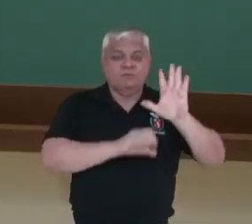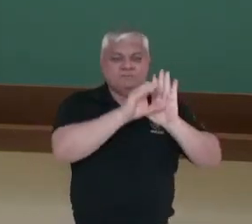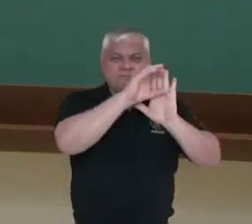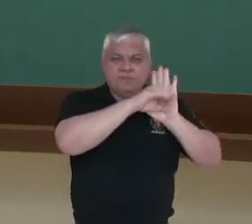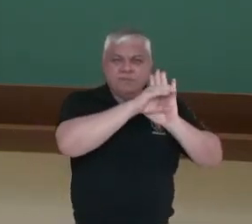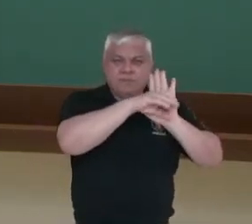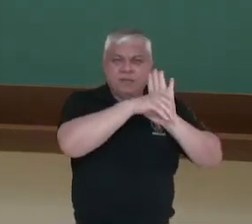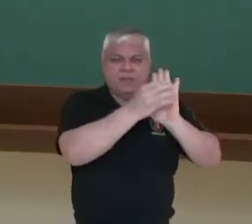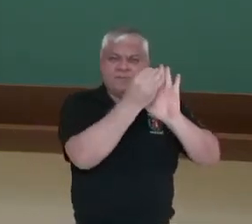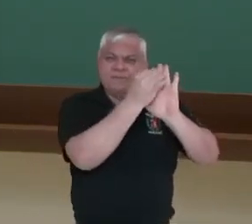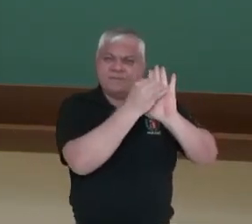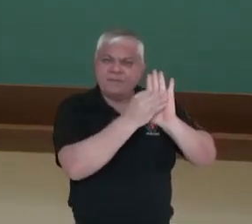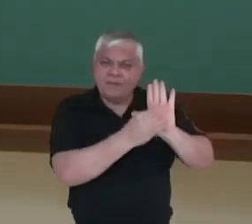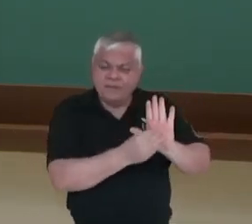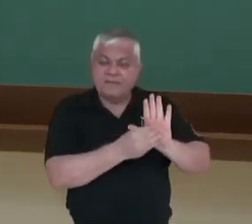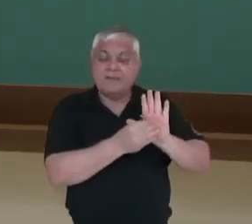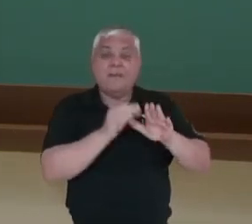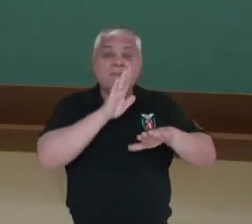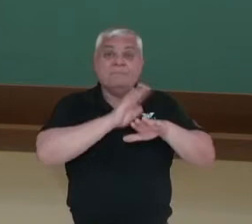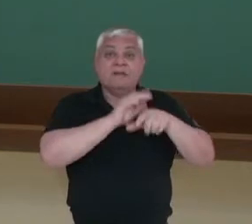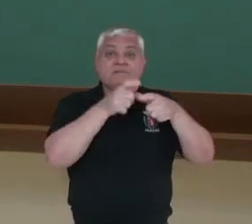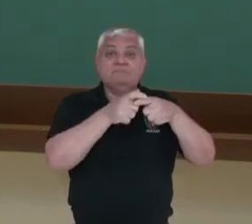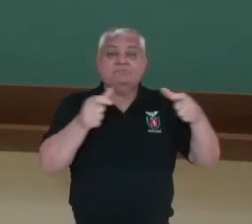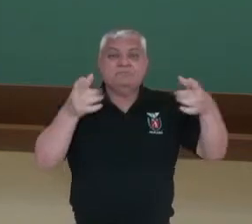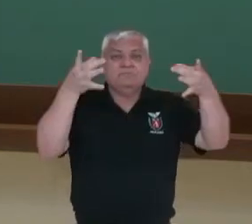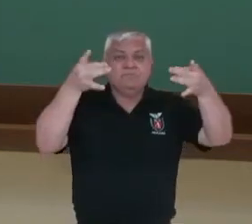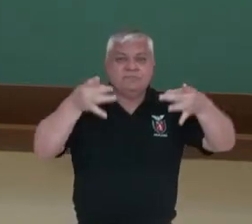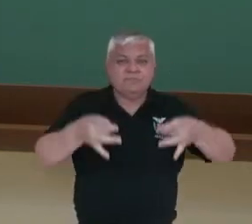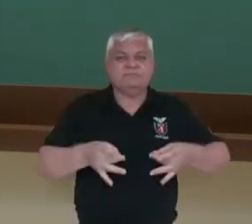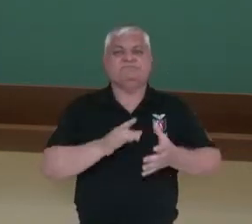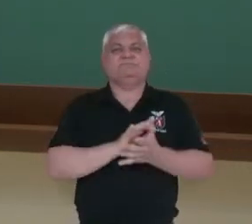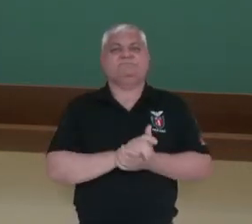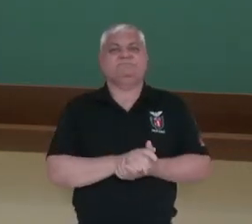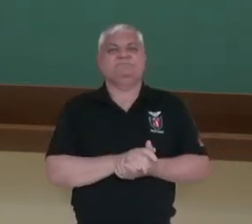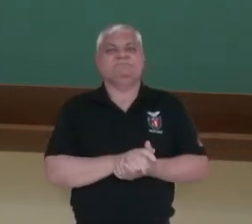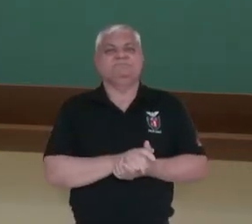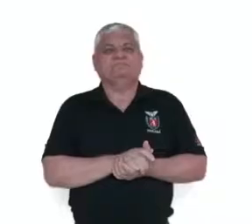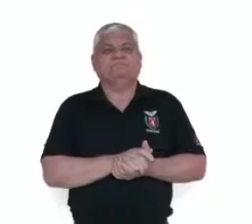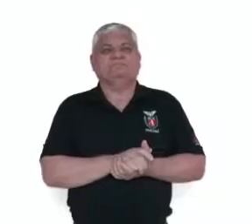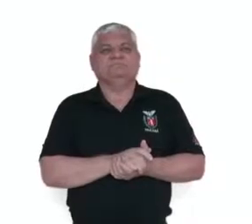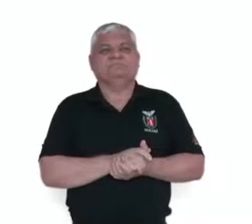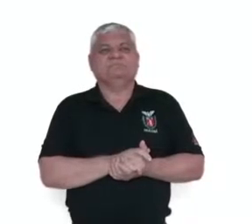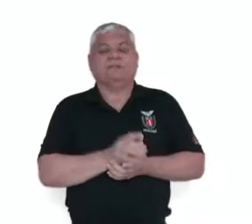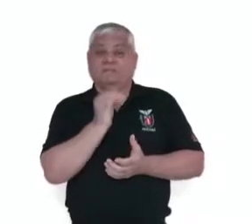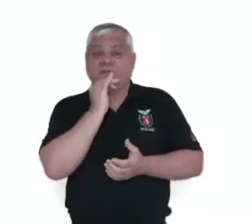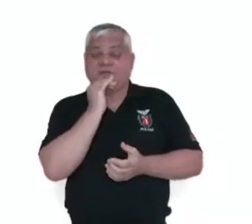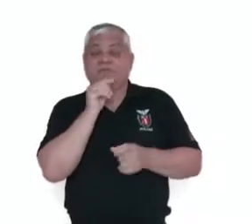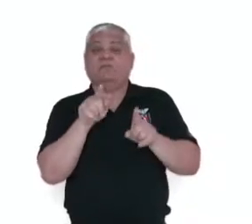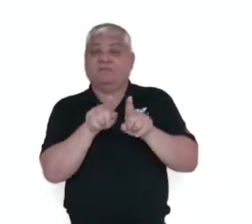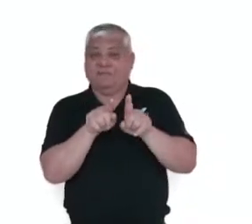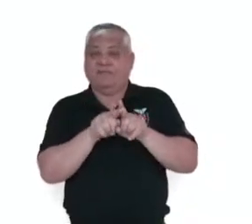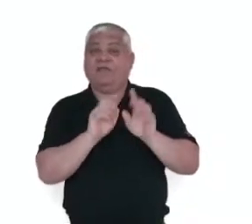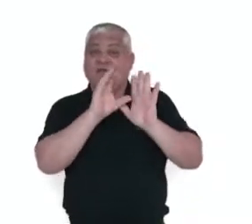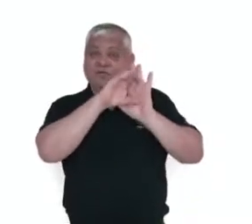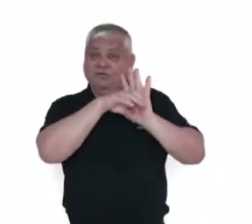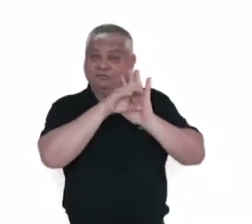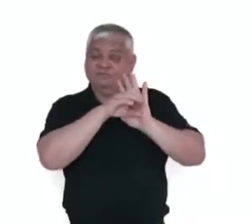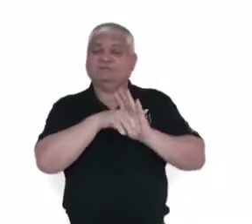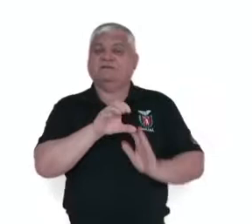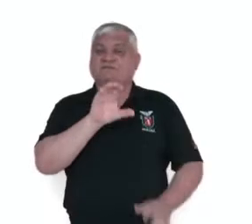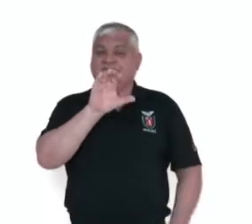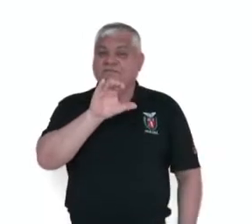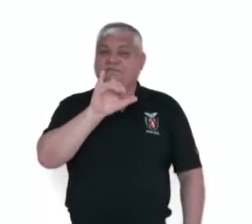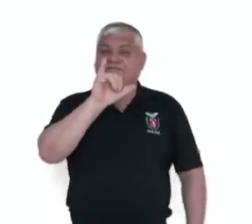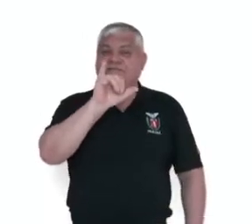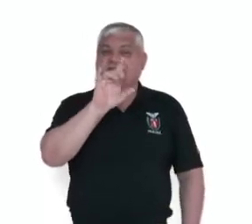né, a Constituição mais ampla que tivemos. Não por acaso também conhecida como Constituição Cidadã, conforme eu